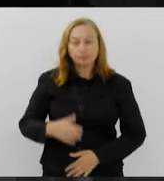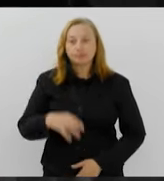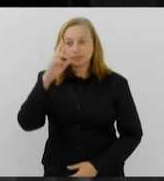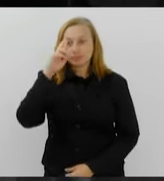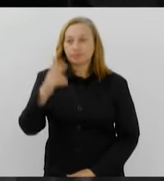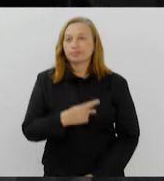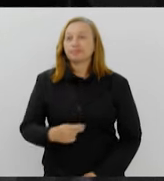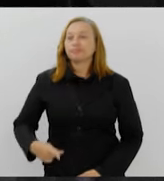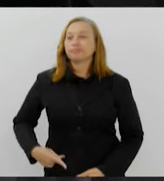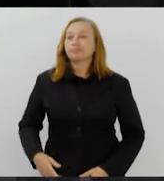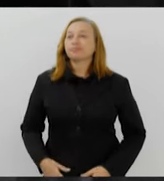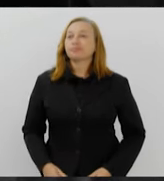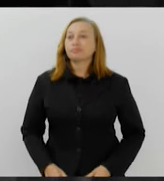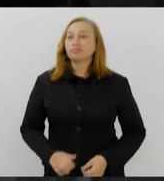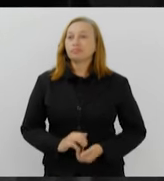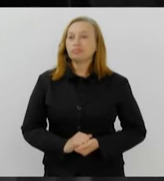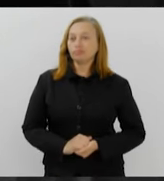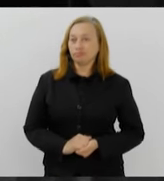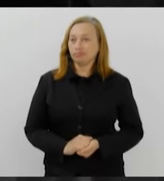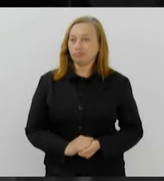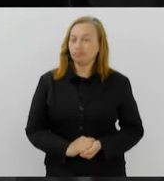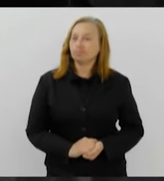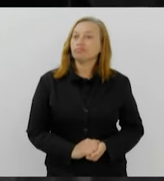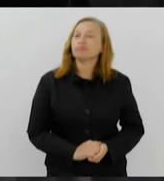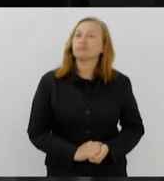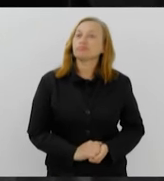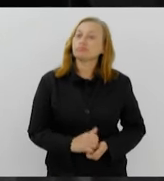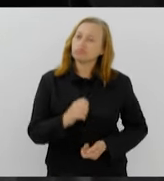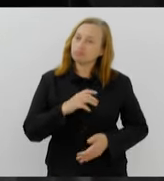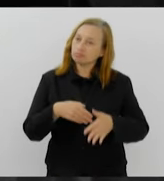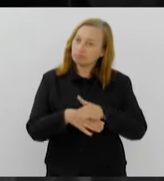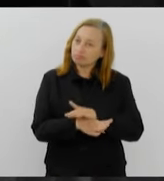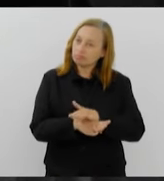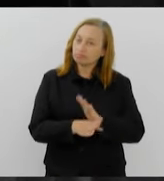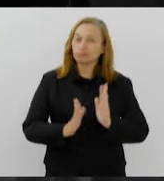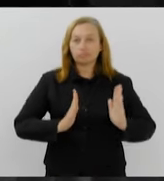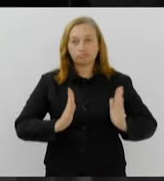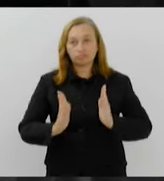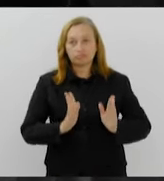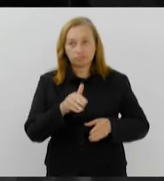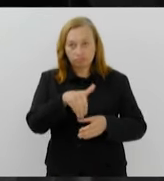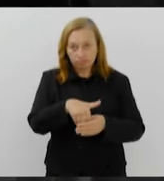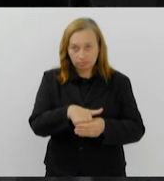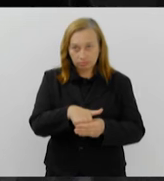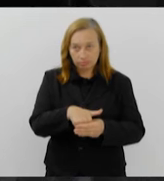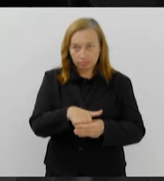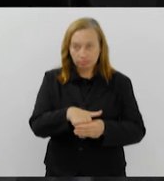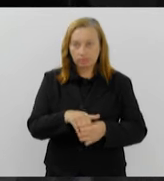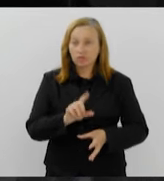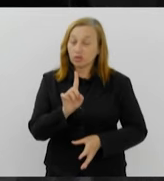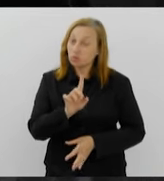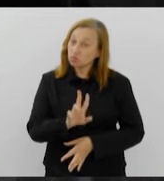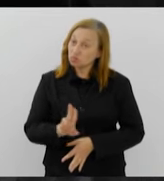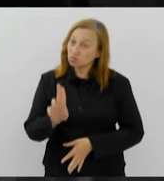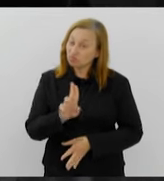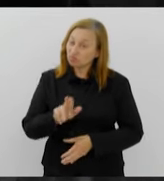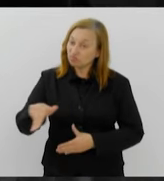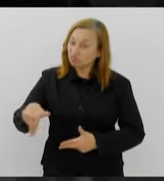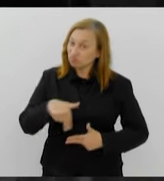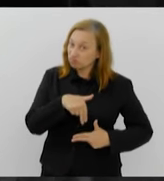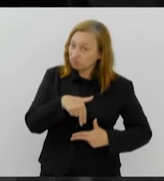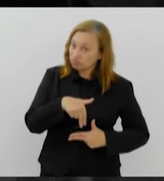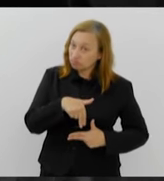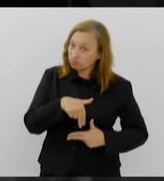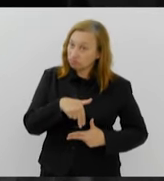presidente eu tenho por hábito no período eleitoral não fazer uso da Tribuna